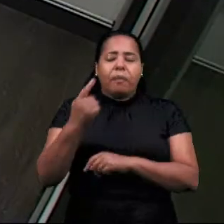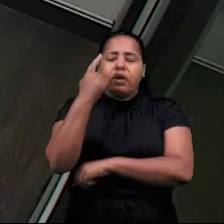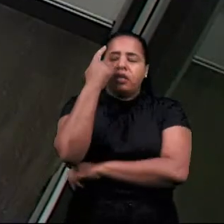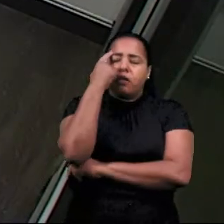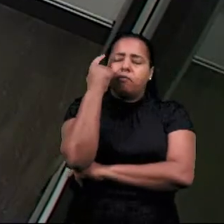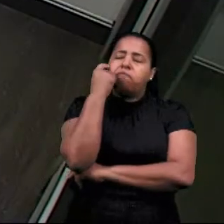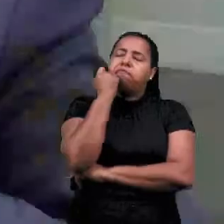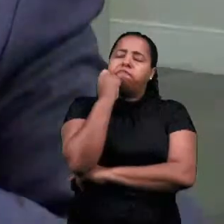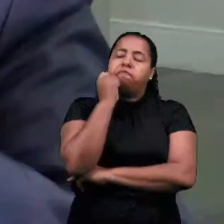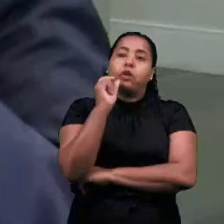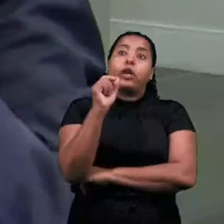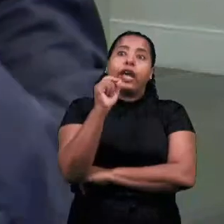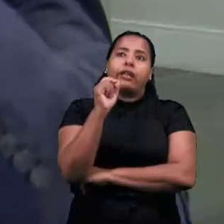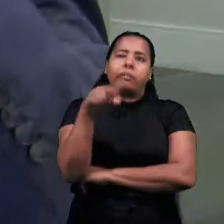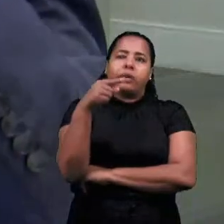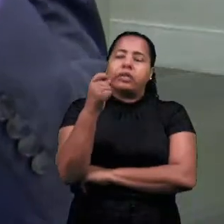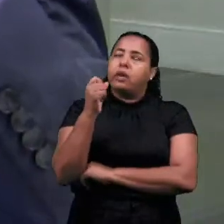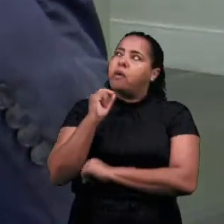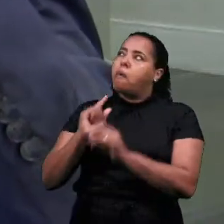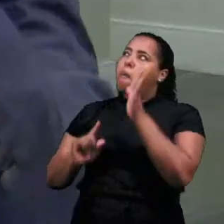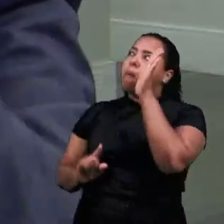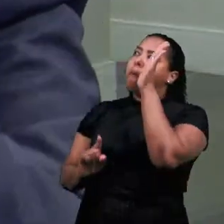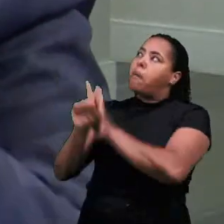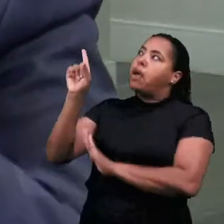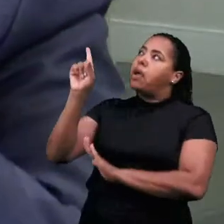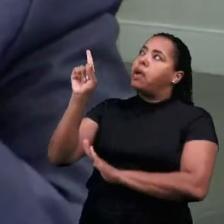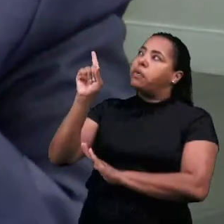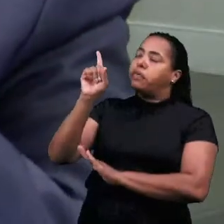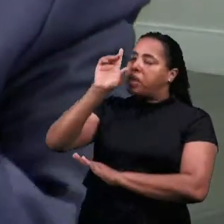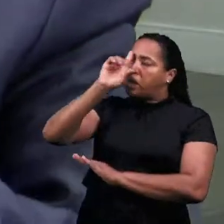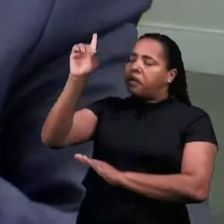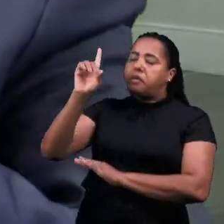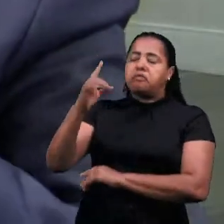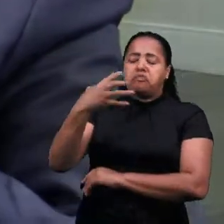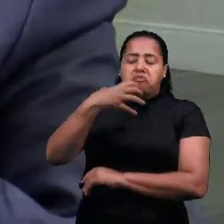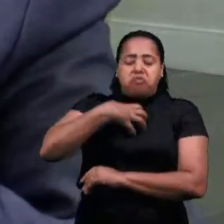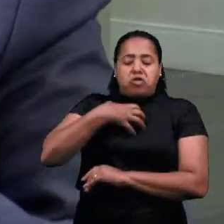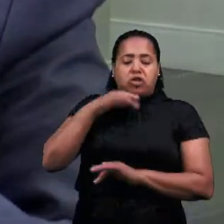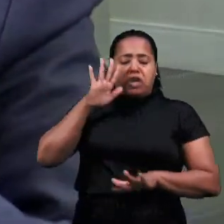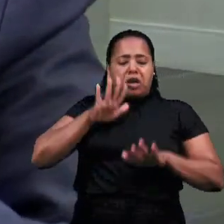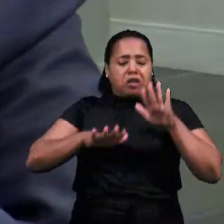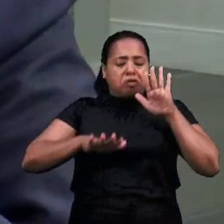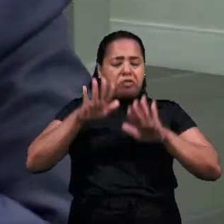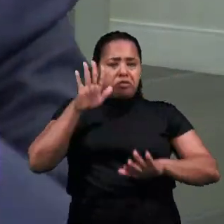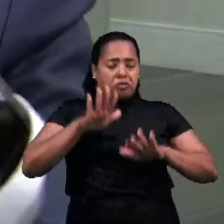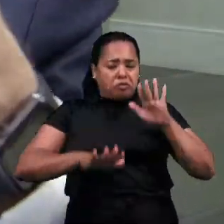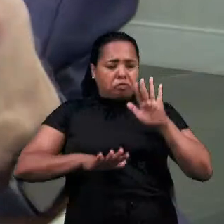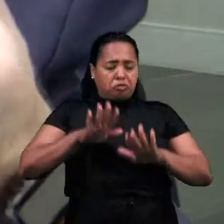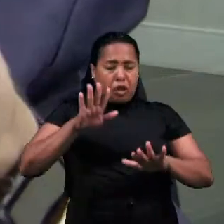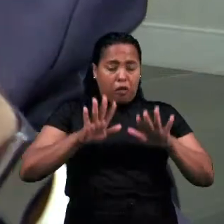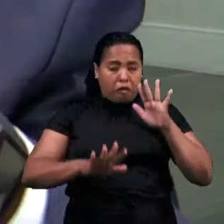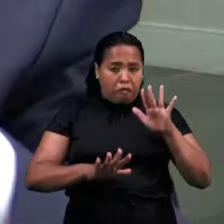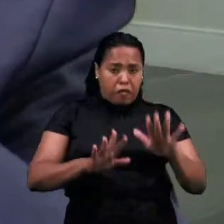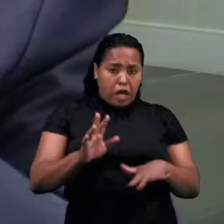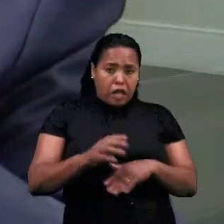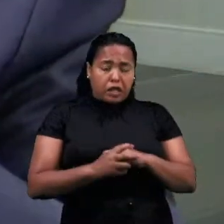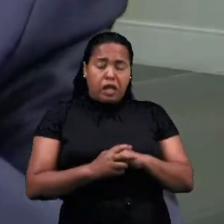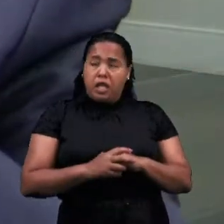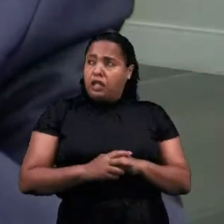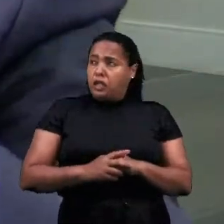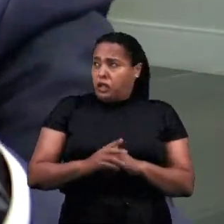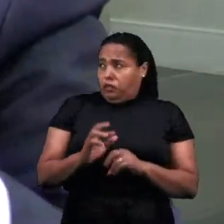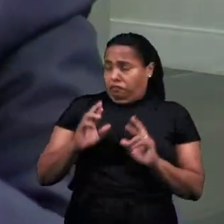Deus. Uhum. Na minha maneira ainda talvez ignorante de falar com Deus,